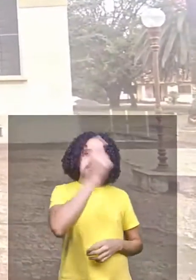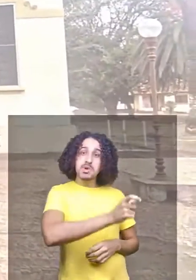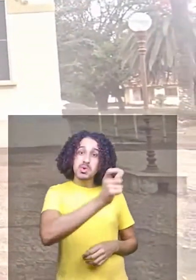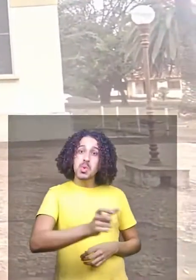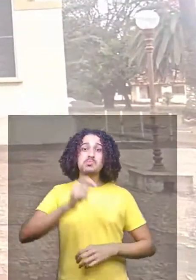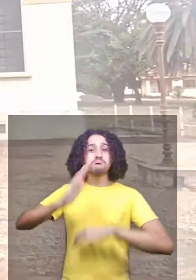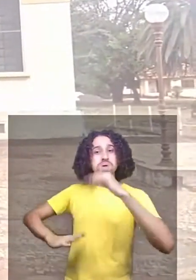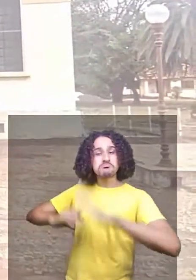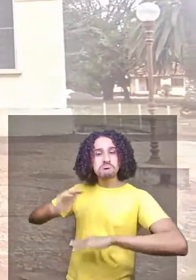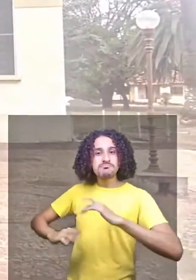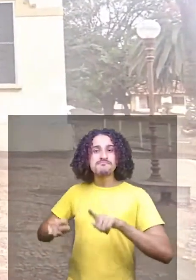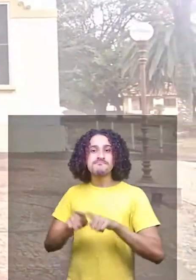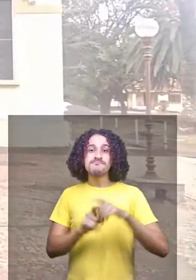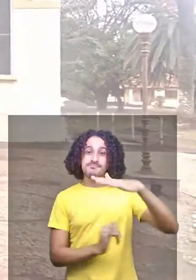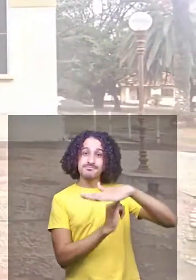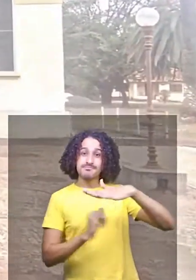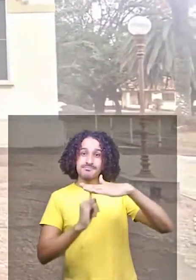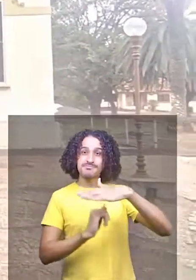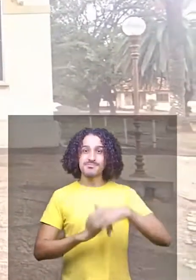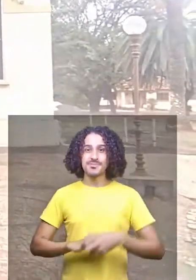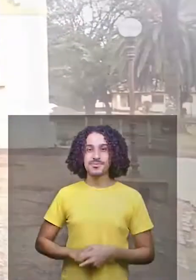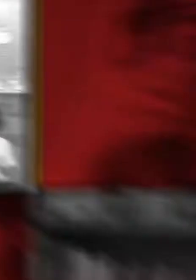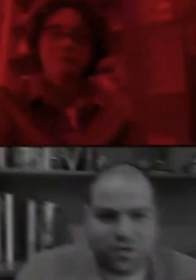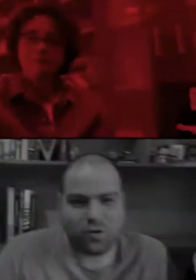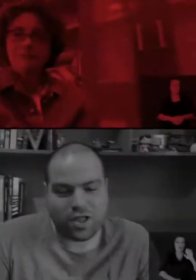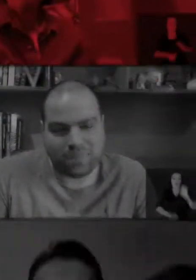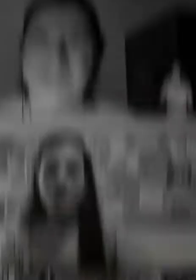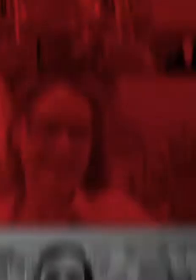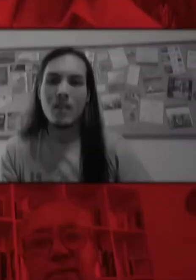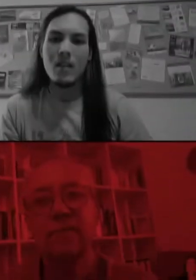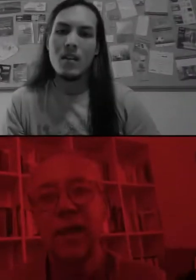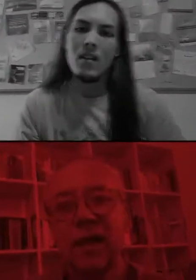para públicos, profissionais e instituições.